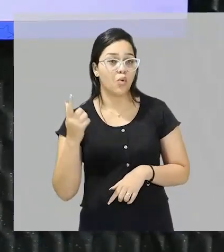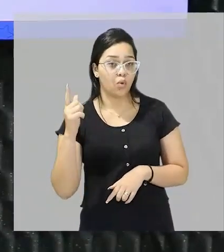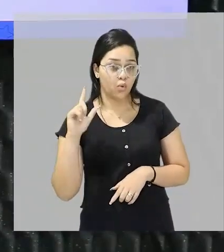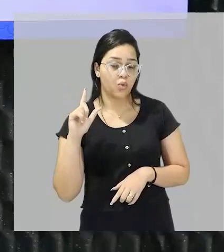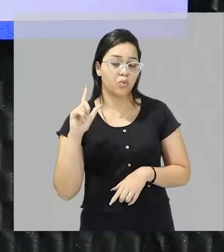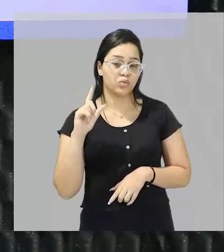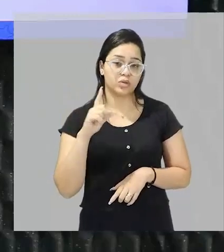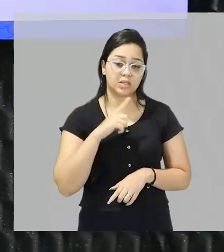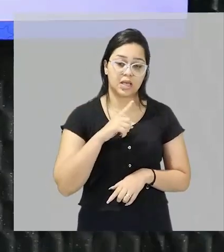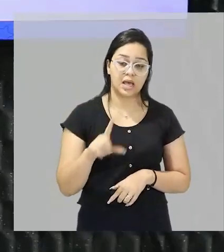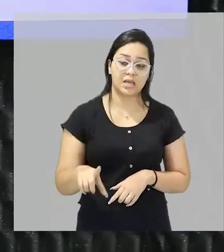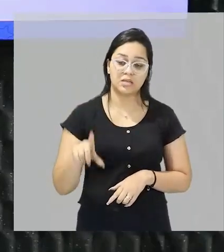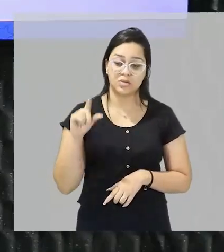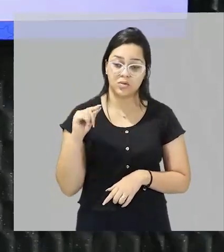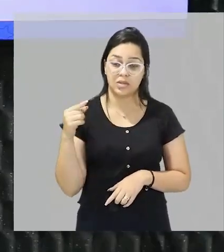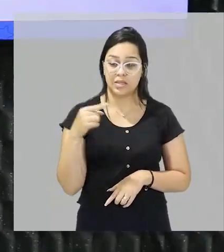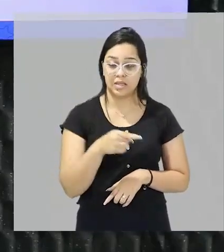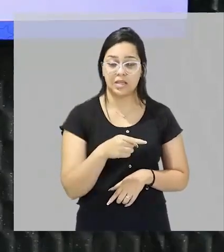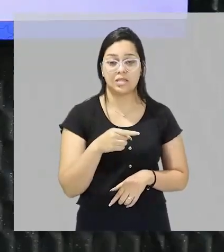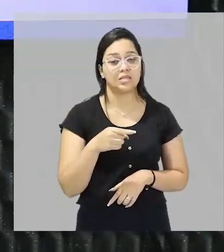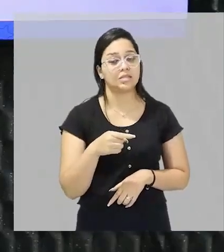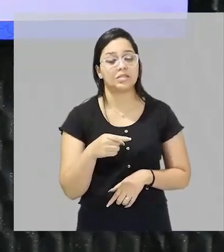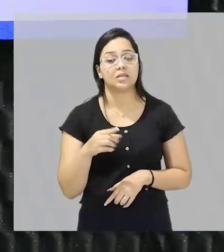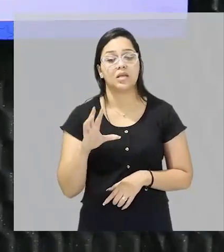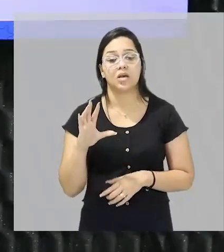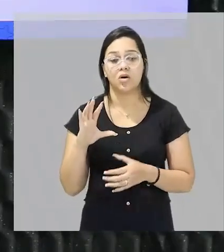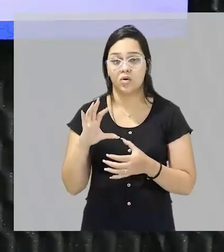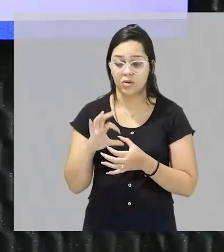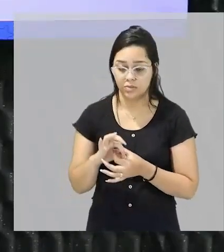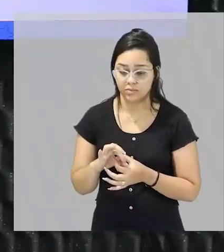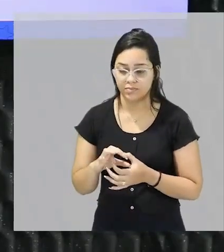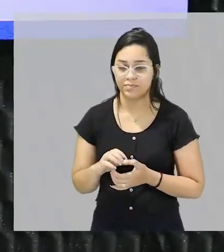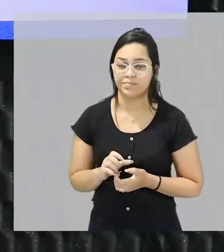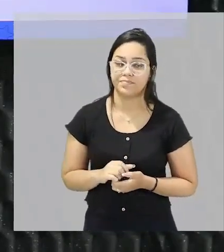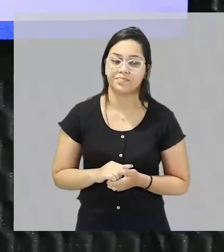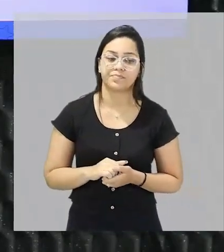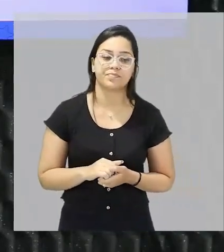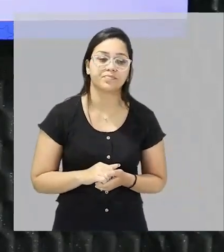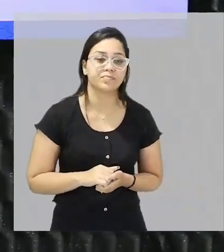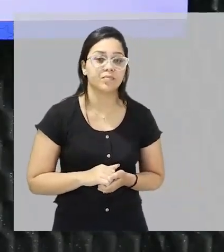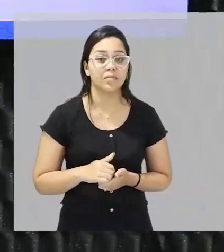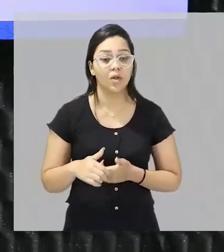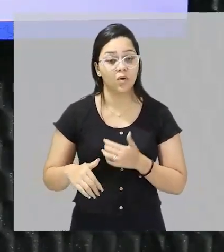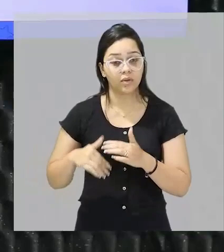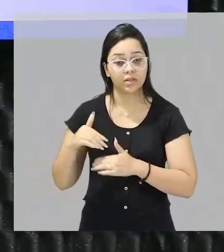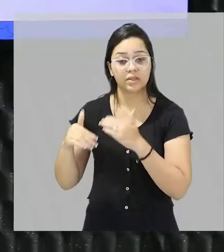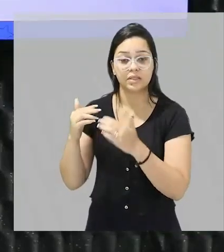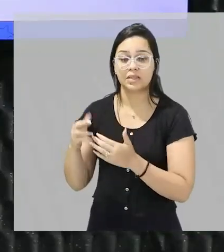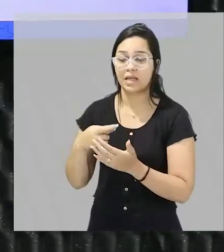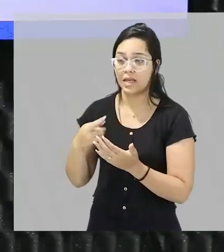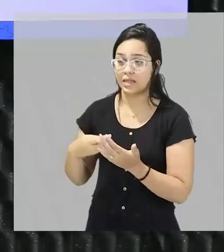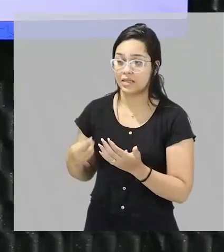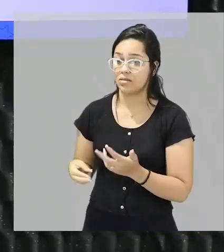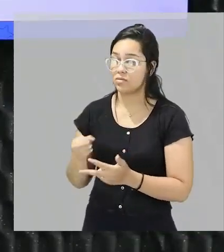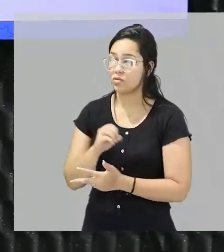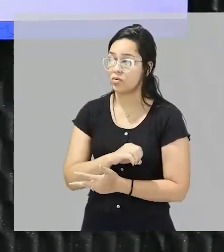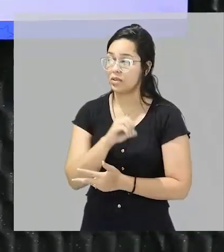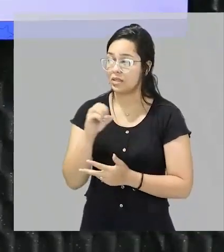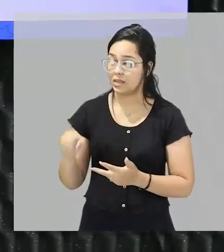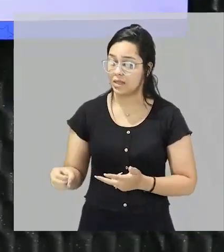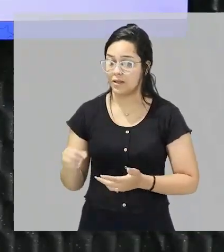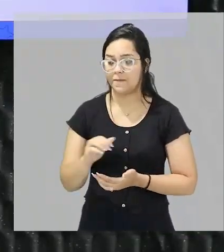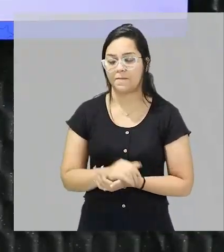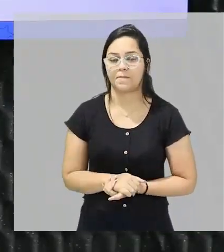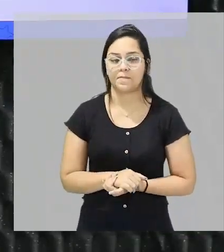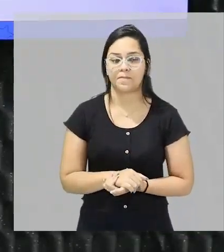por conta da escolha deste elemento coesivo. O desenvolvimento na redação do Enem.